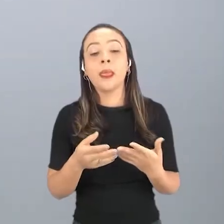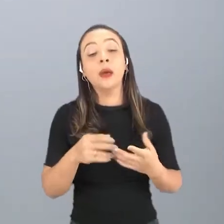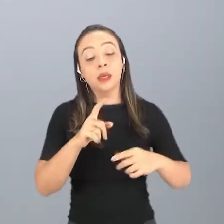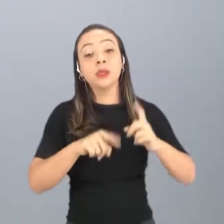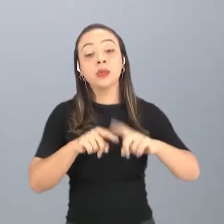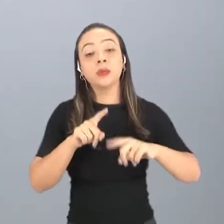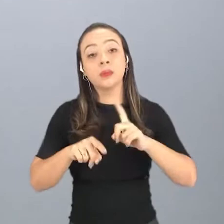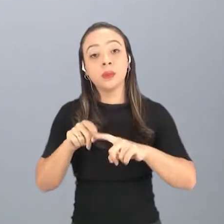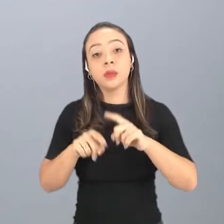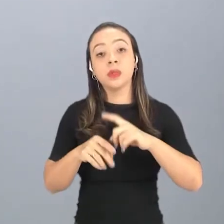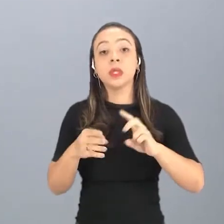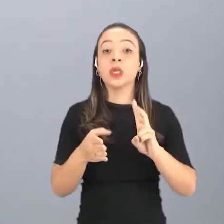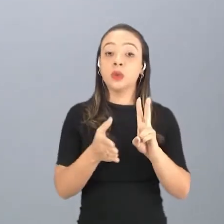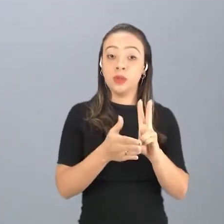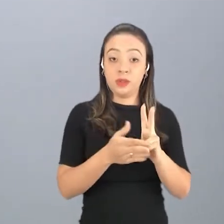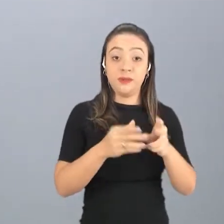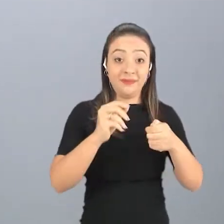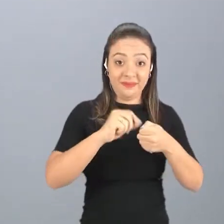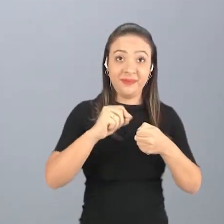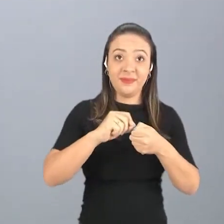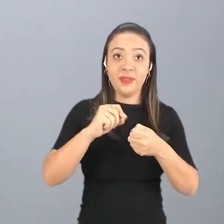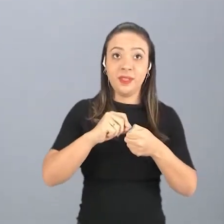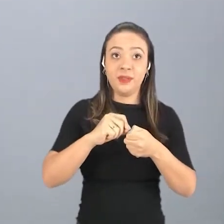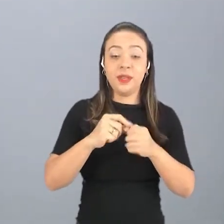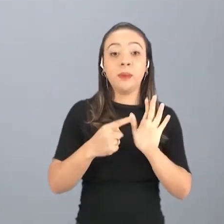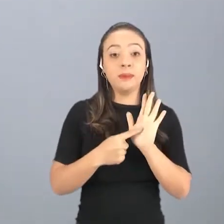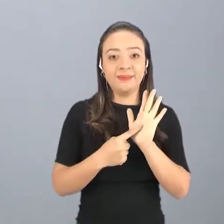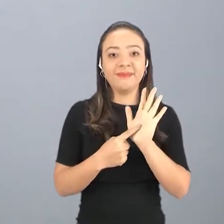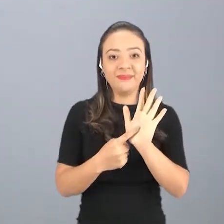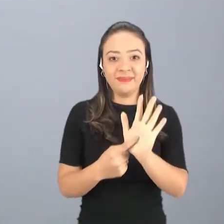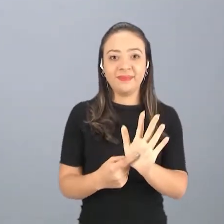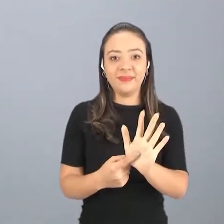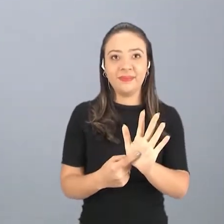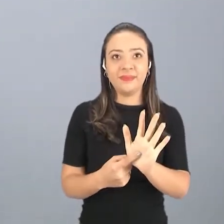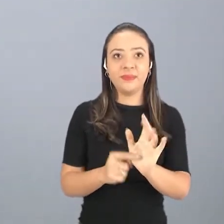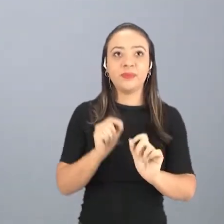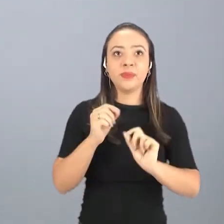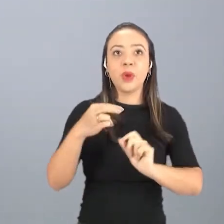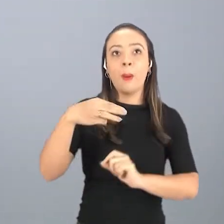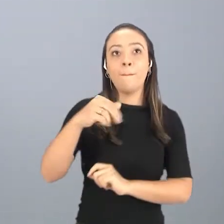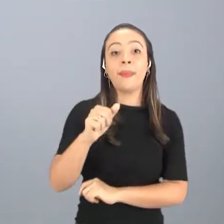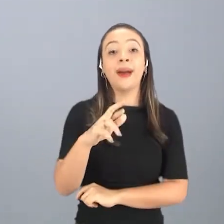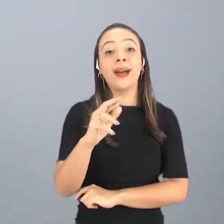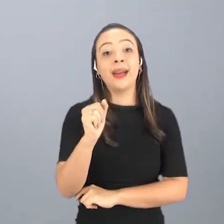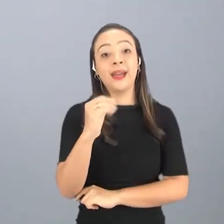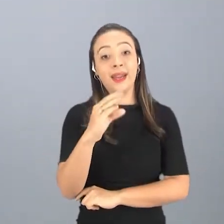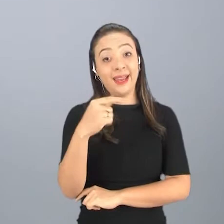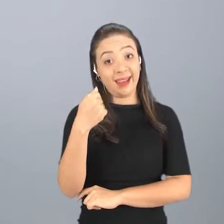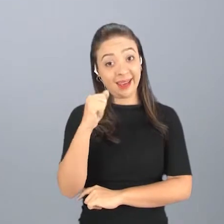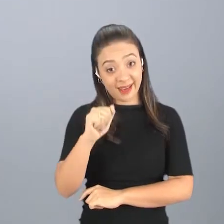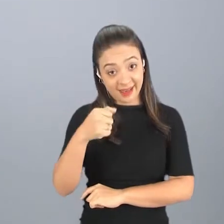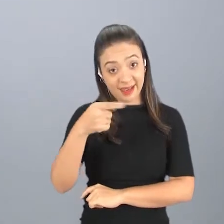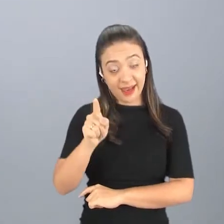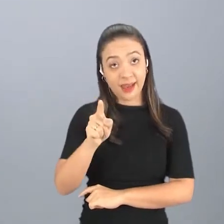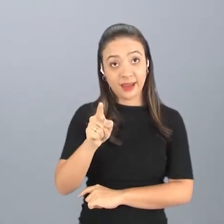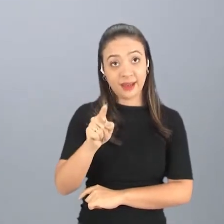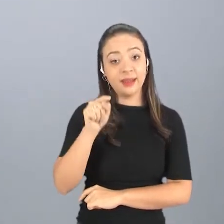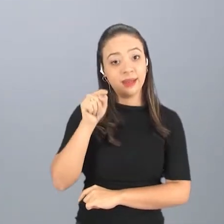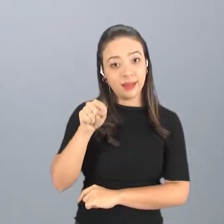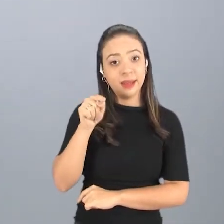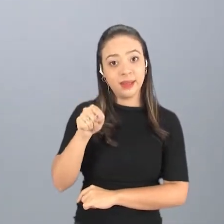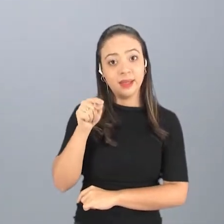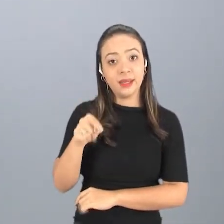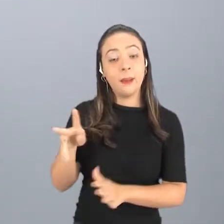que os índios confeccionam, né? E eu quero trazer aqui para vocês o maracá. Esse aqui é especificamente